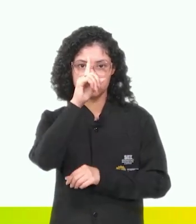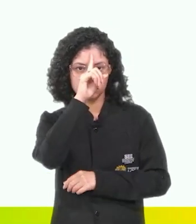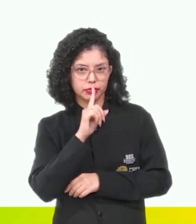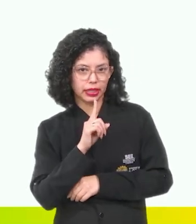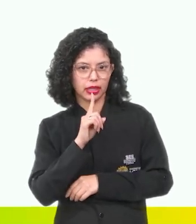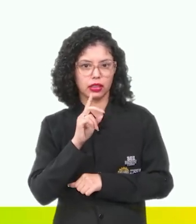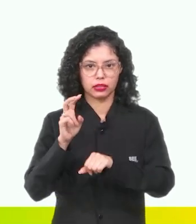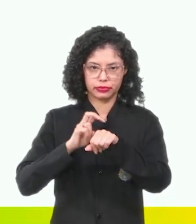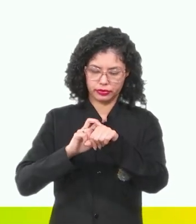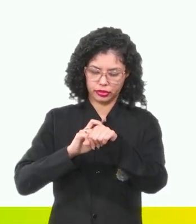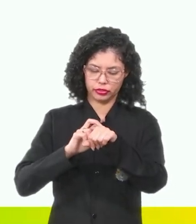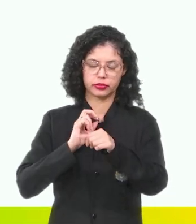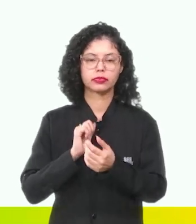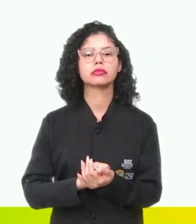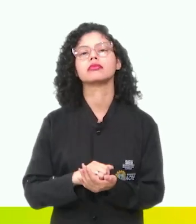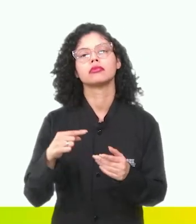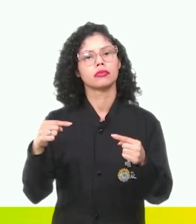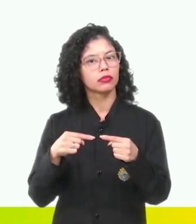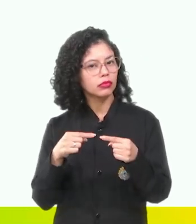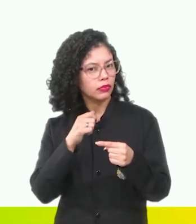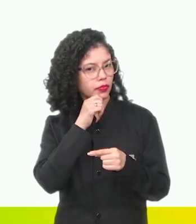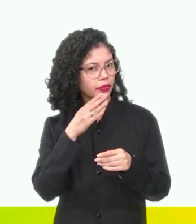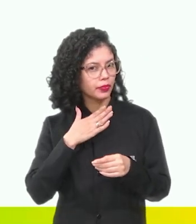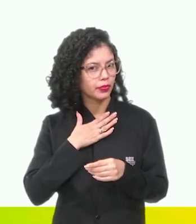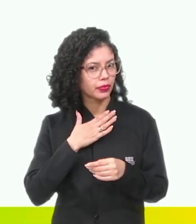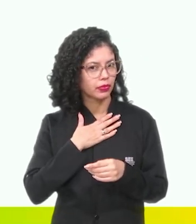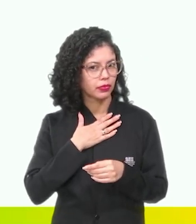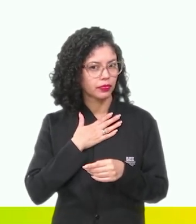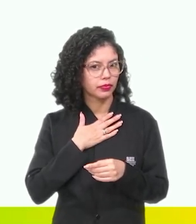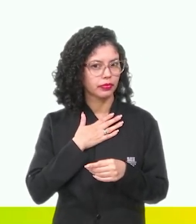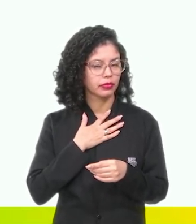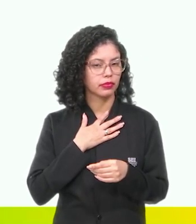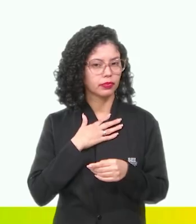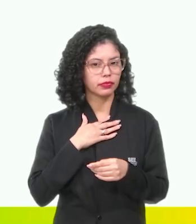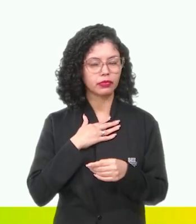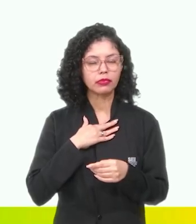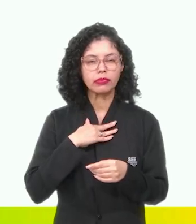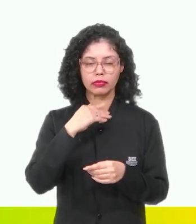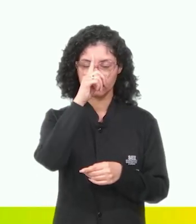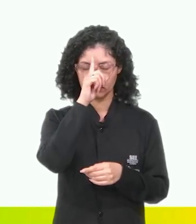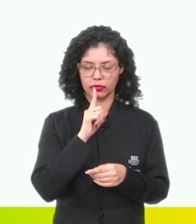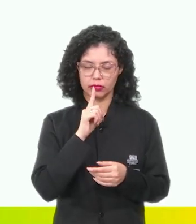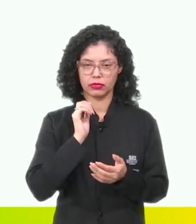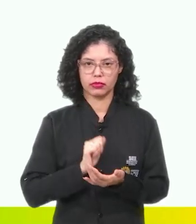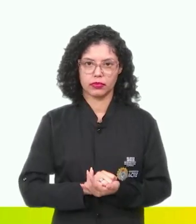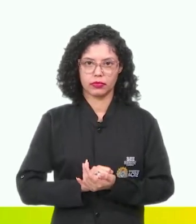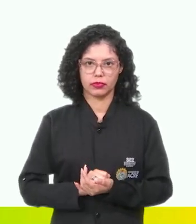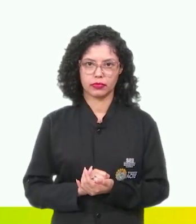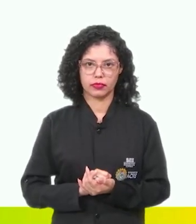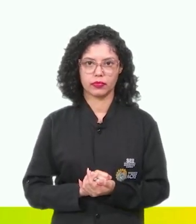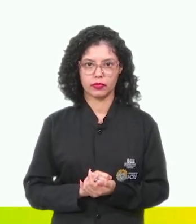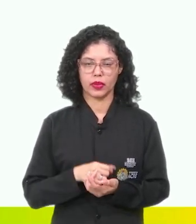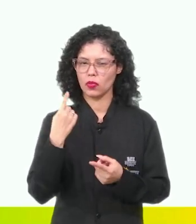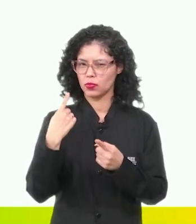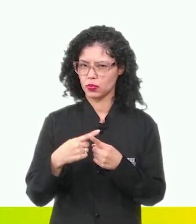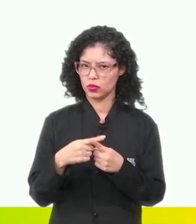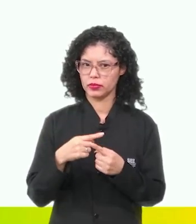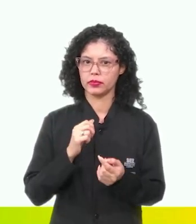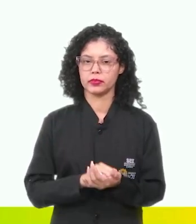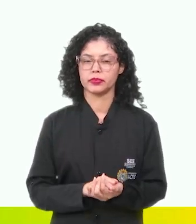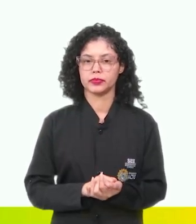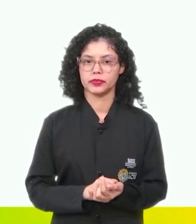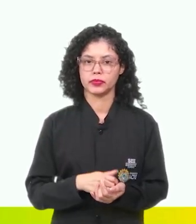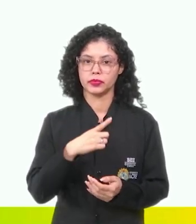verde. Concorda comigo, pessoal, que isso aqui é amarela? Por quê? Porque